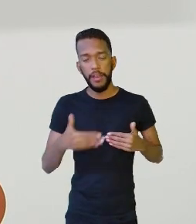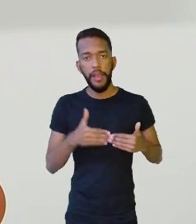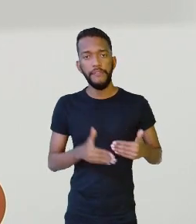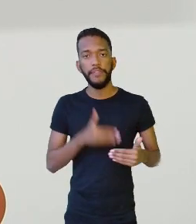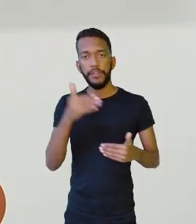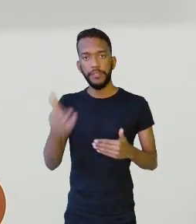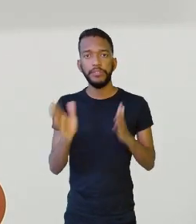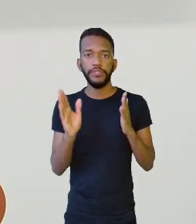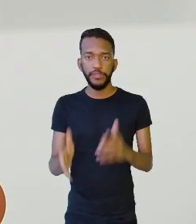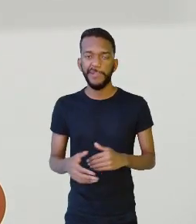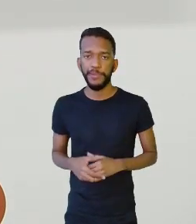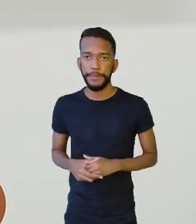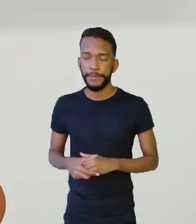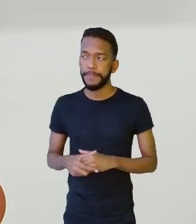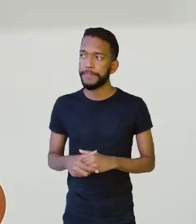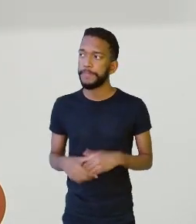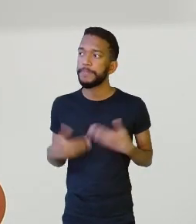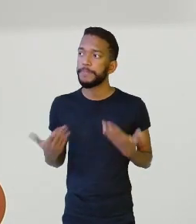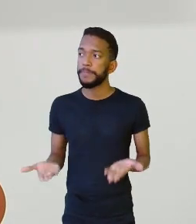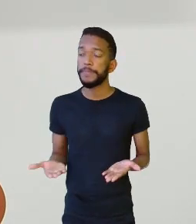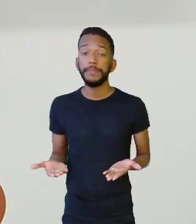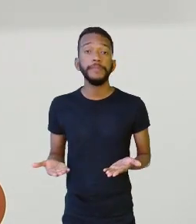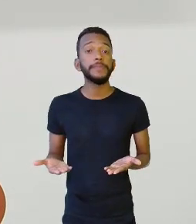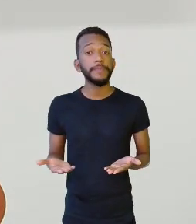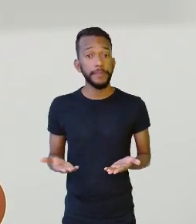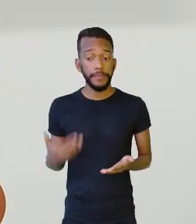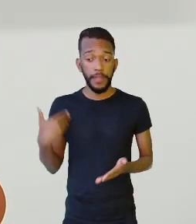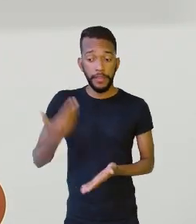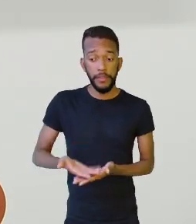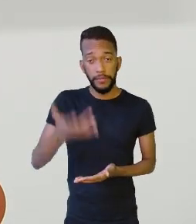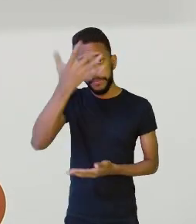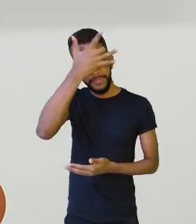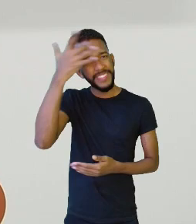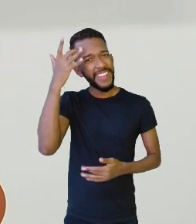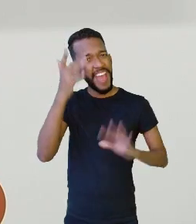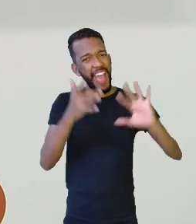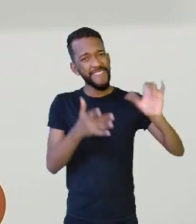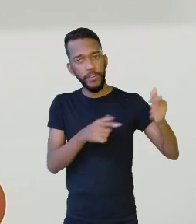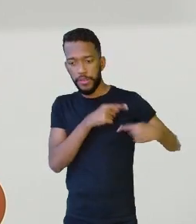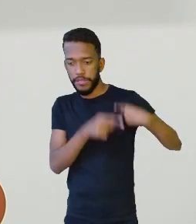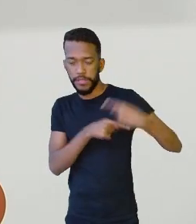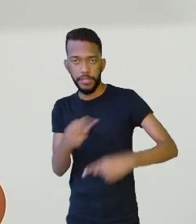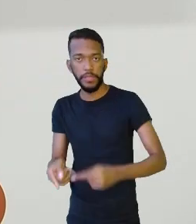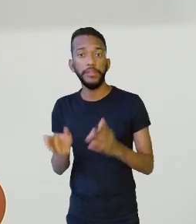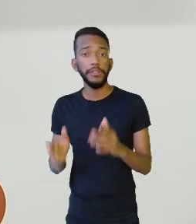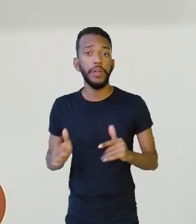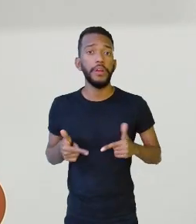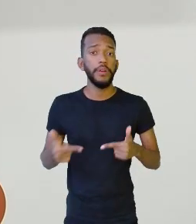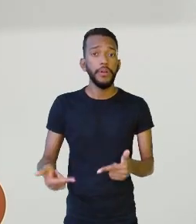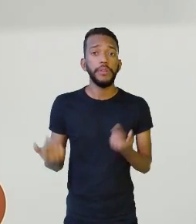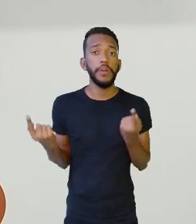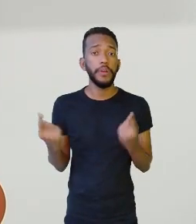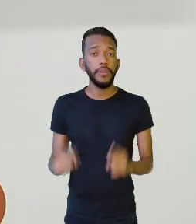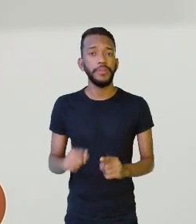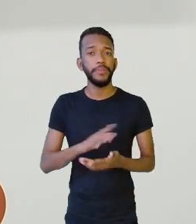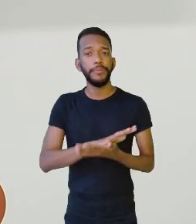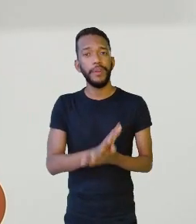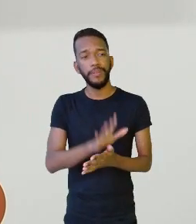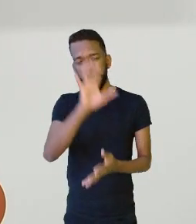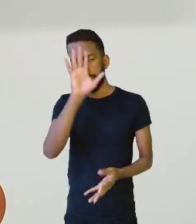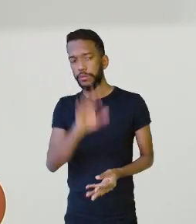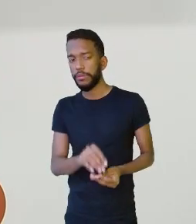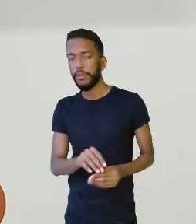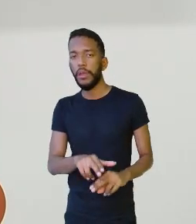Então, até hoje, os afrodescendentes têm lutado contra o preconceito, que